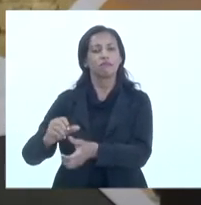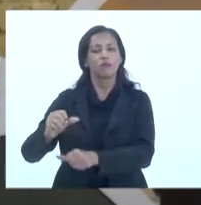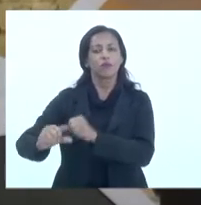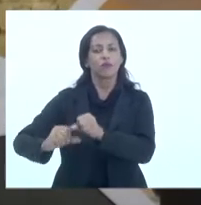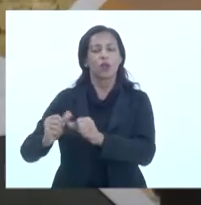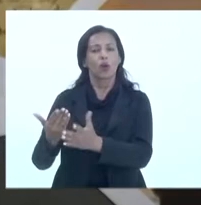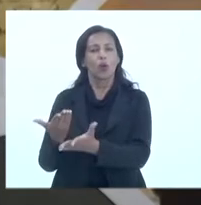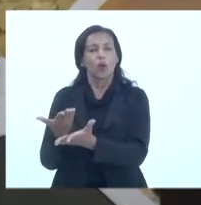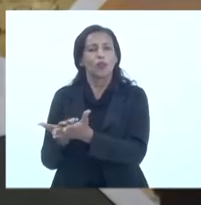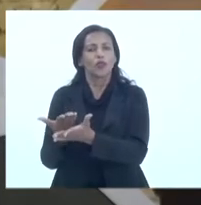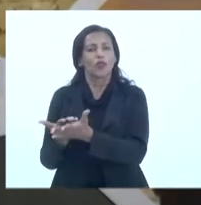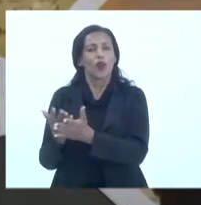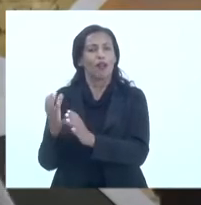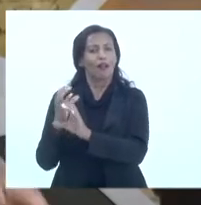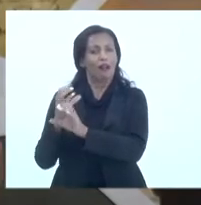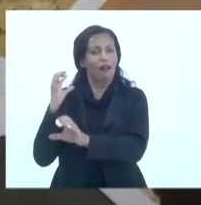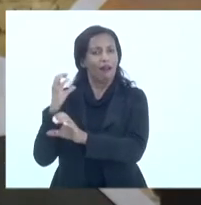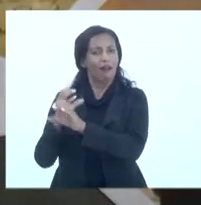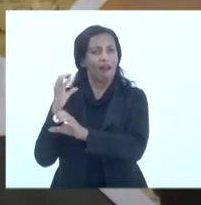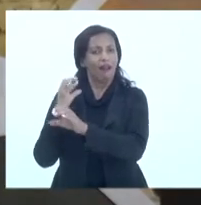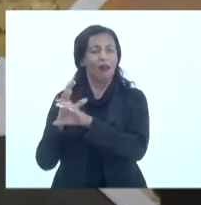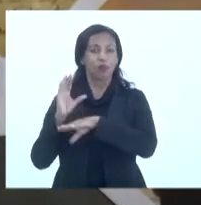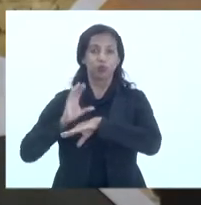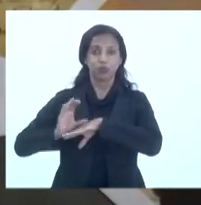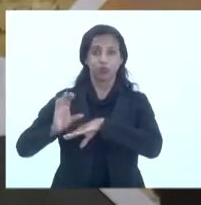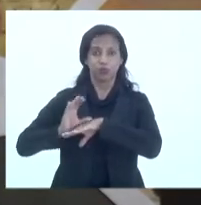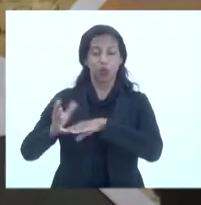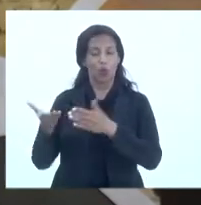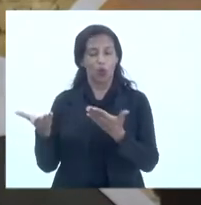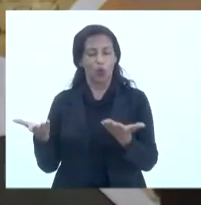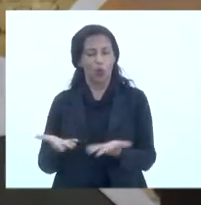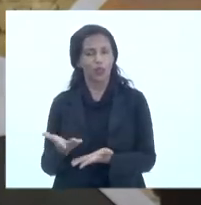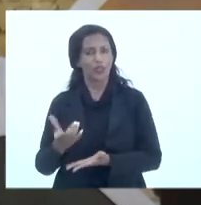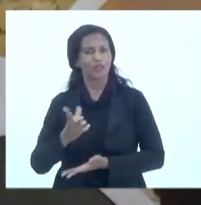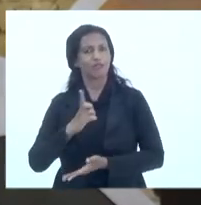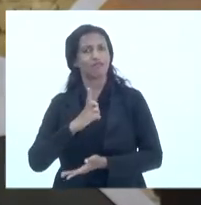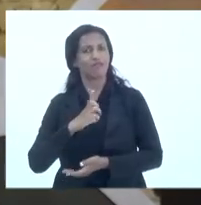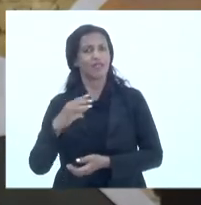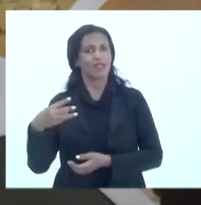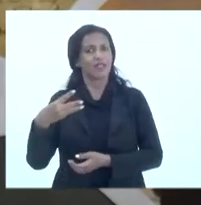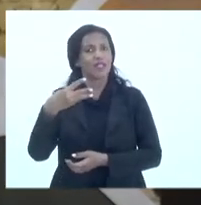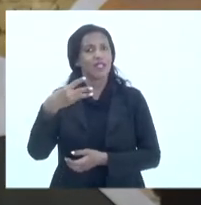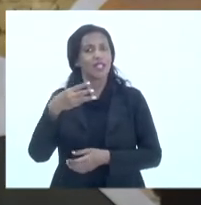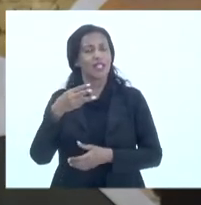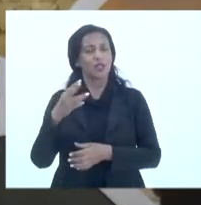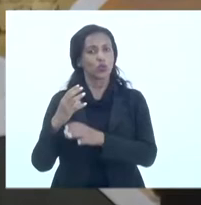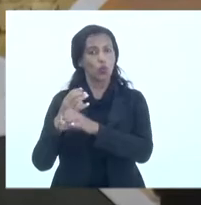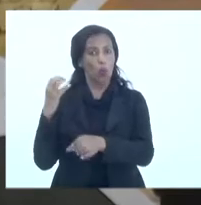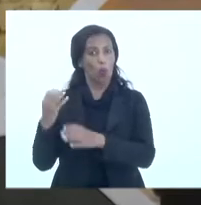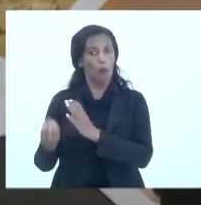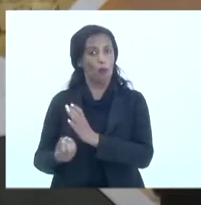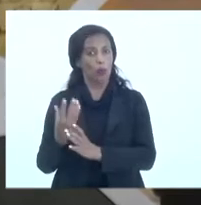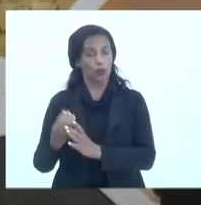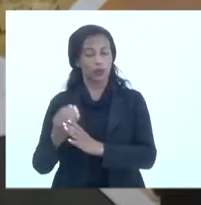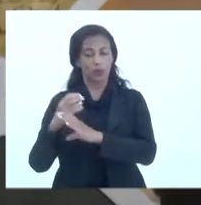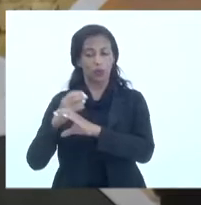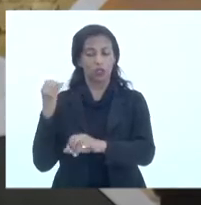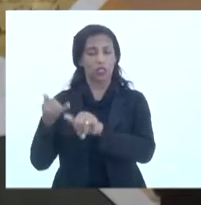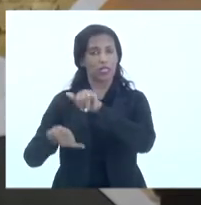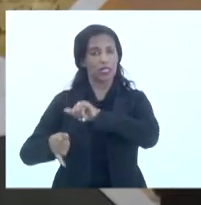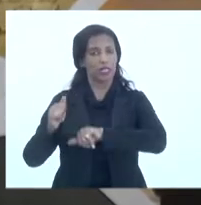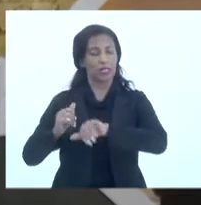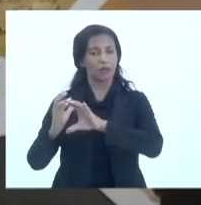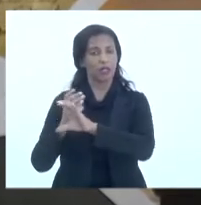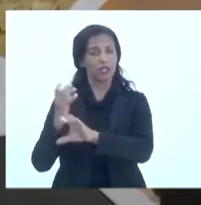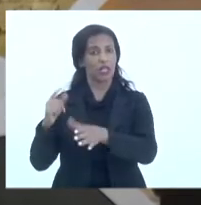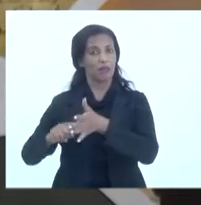escola de engenharia, de cursos de engenharia. Nós temos hoje 3 cursos: engenharia de produção, engenharia química e